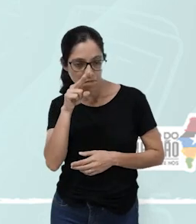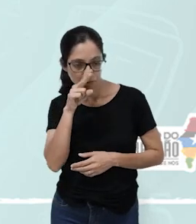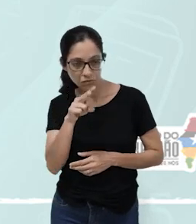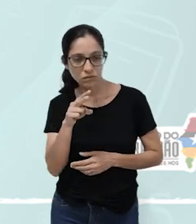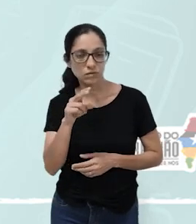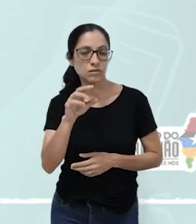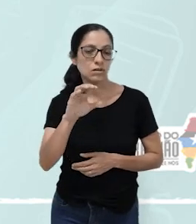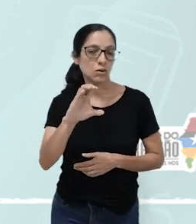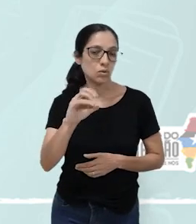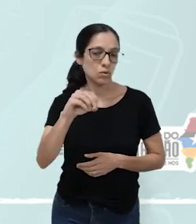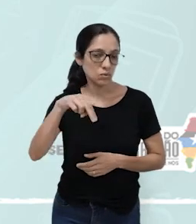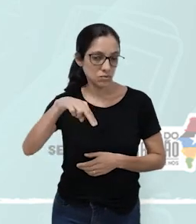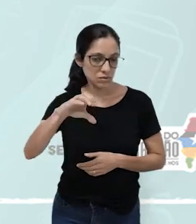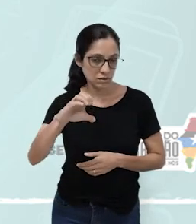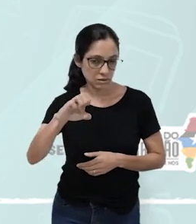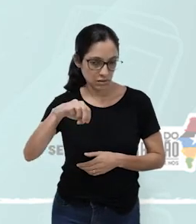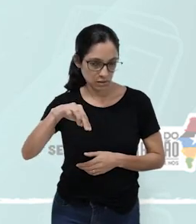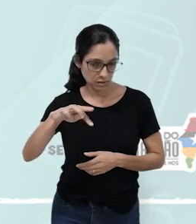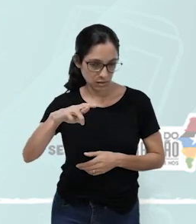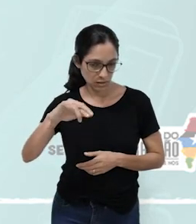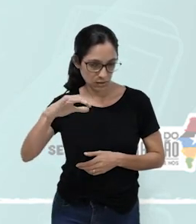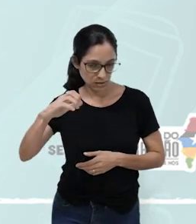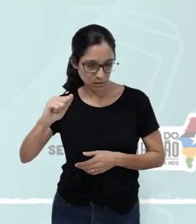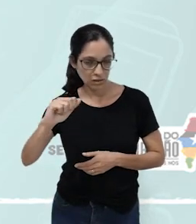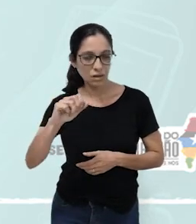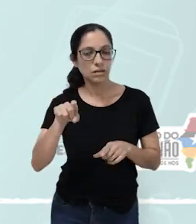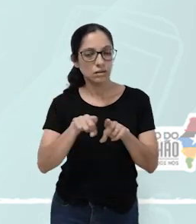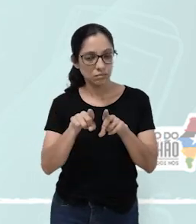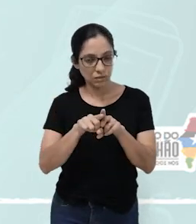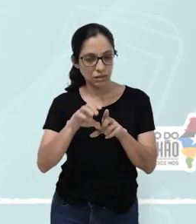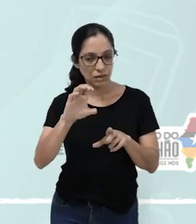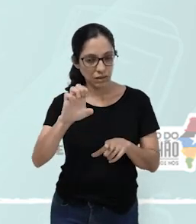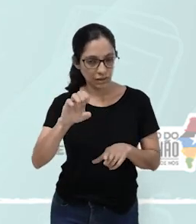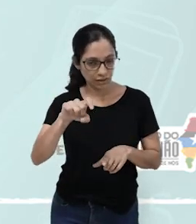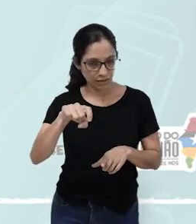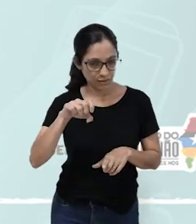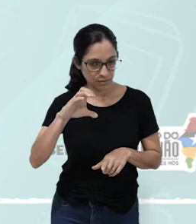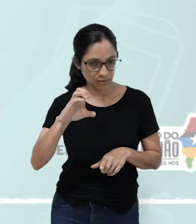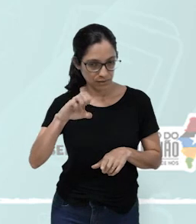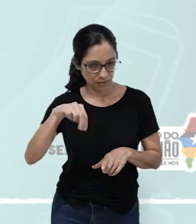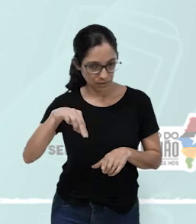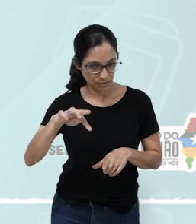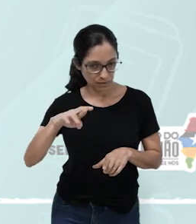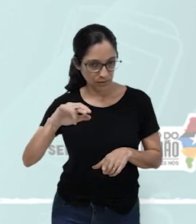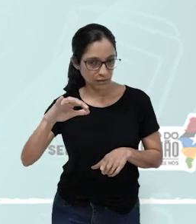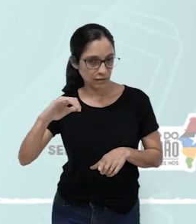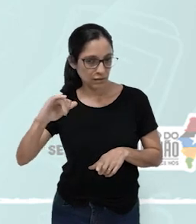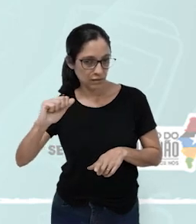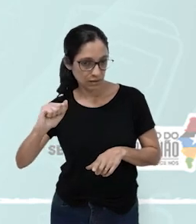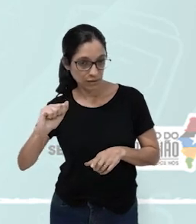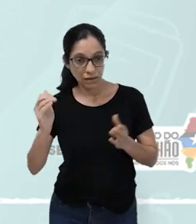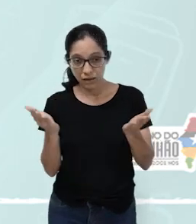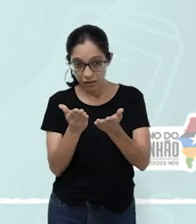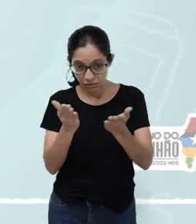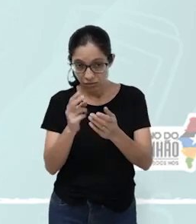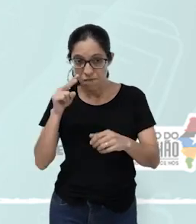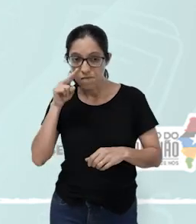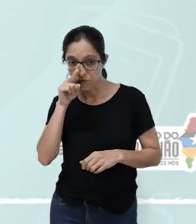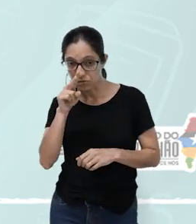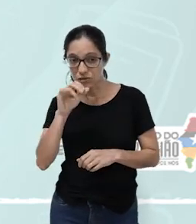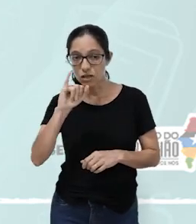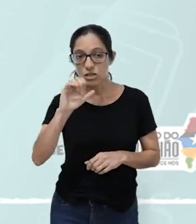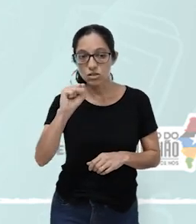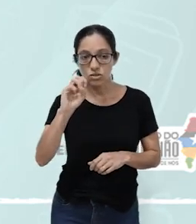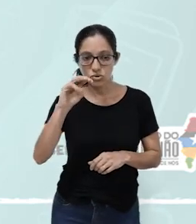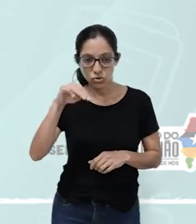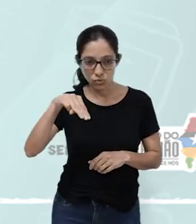força excêntrica. Vamos falar aqui da força isométrica. Ocorre quando a força muscular se iguala à